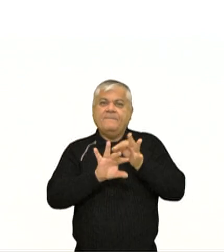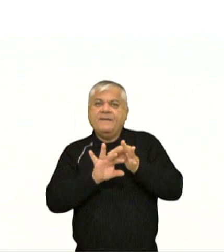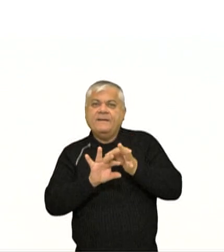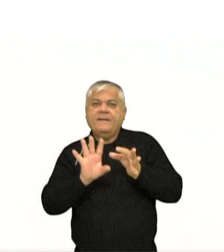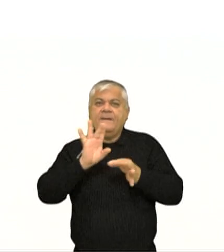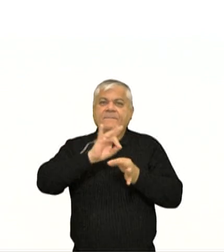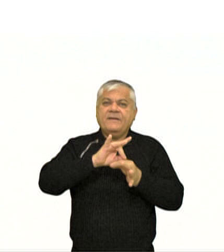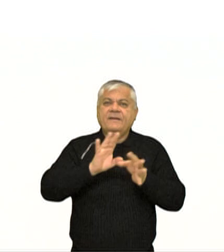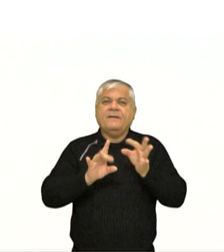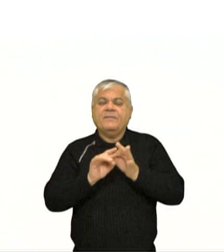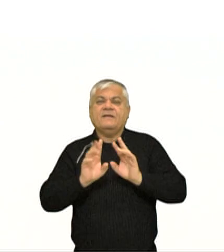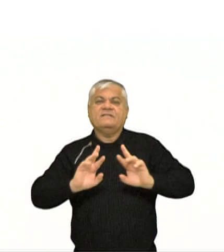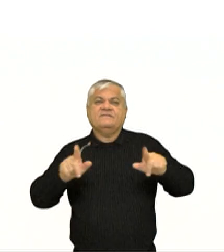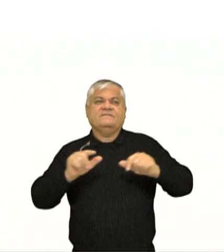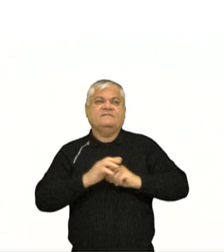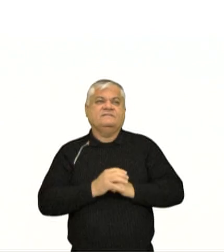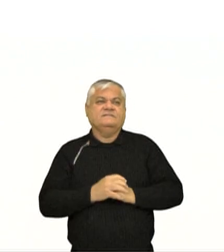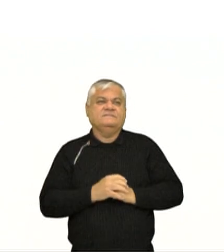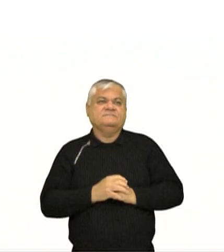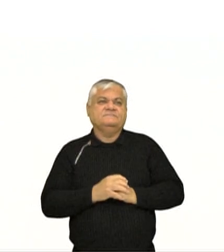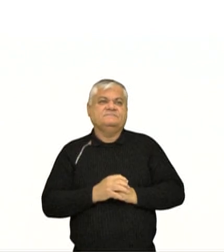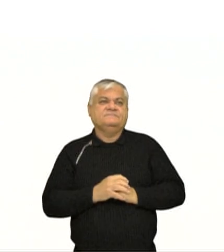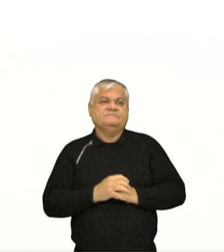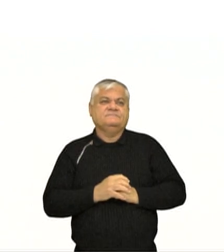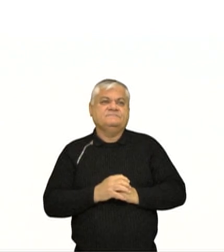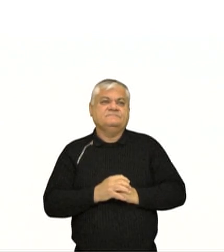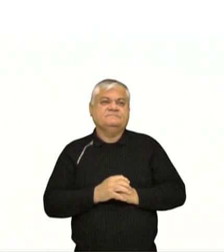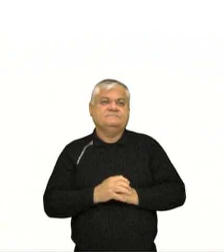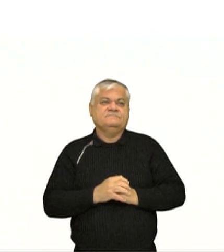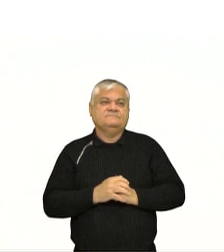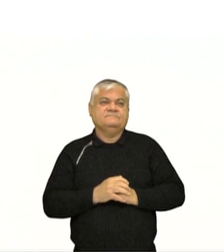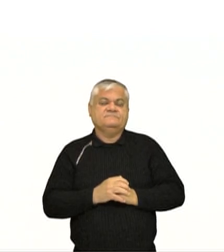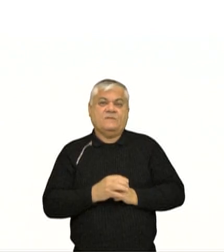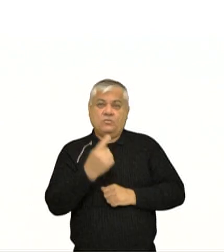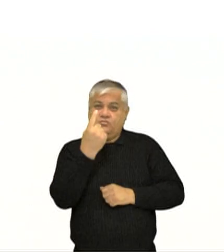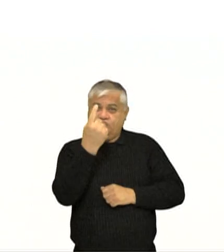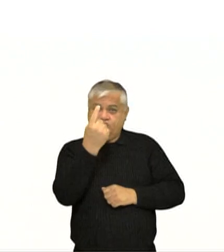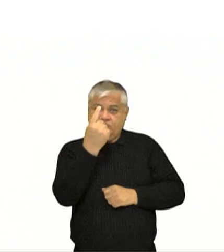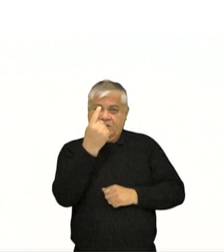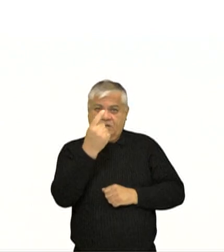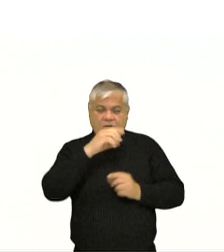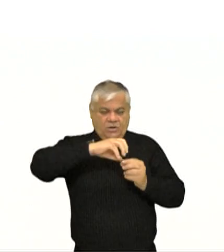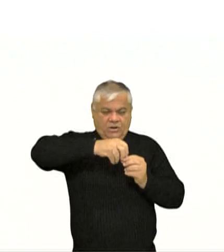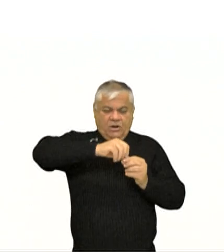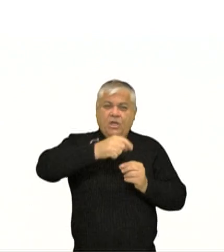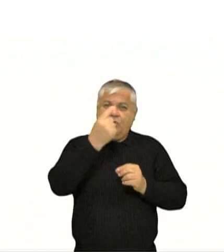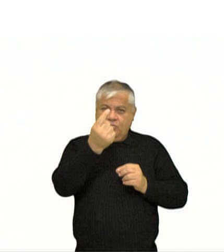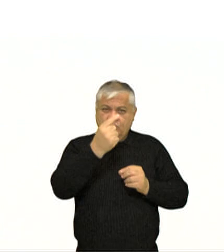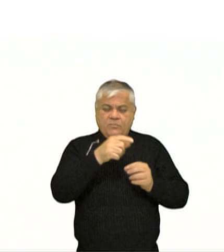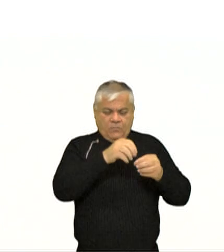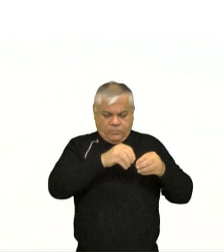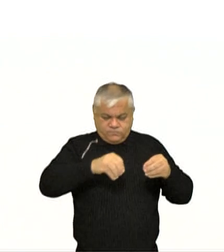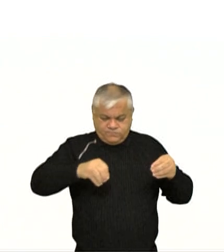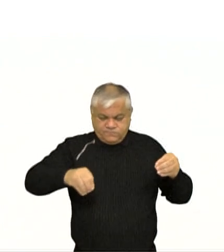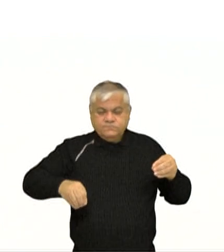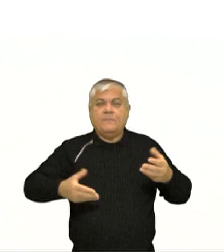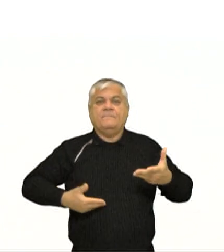para fazer diferentes peças. Por exemplo, uma pecinha, uma tampinha só, pode ser o